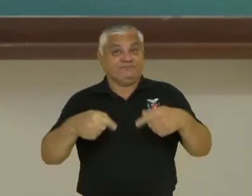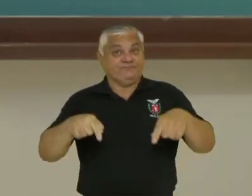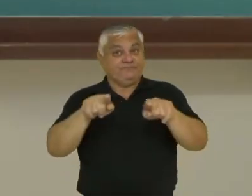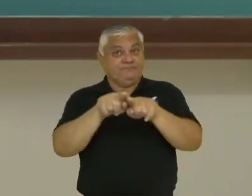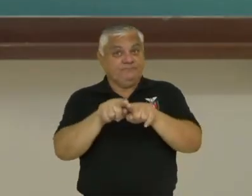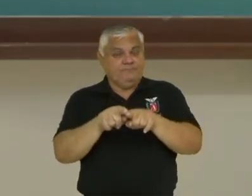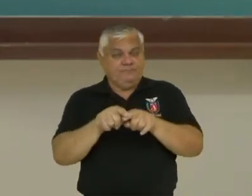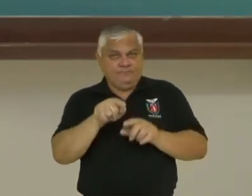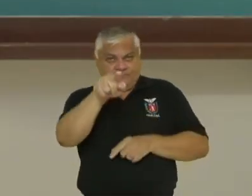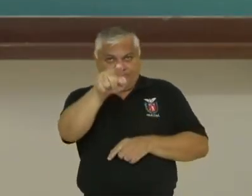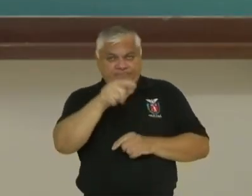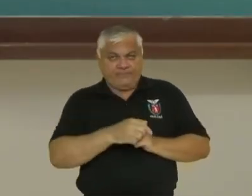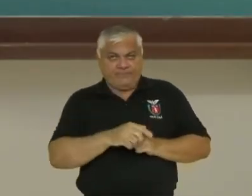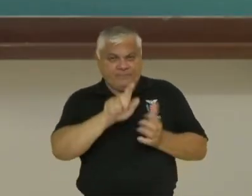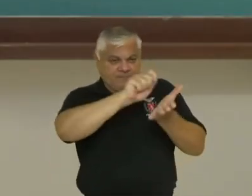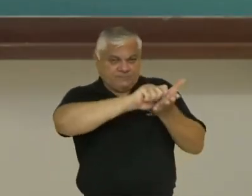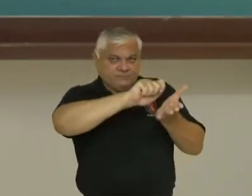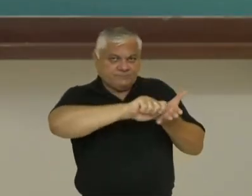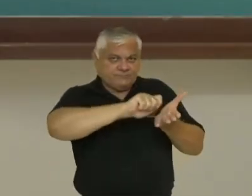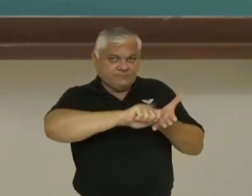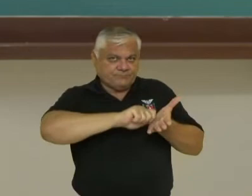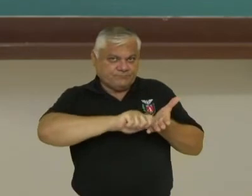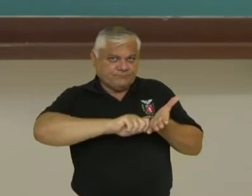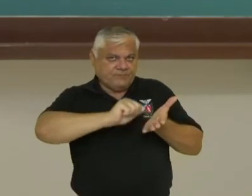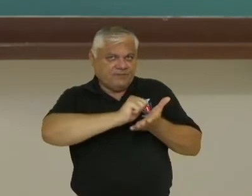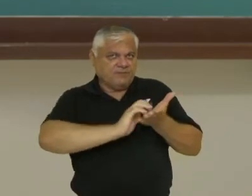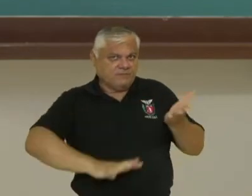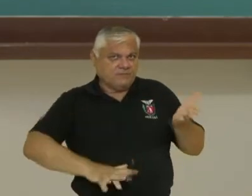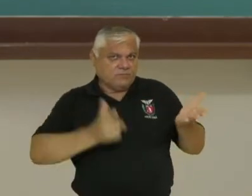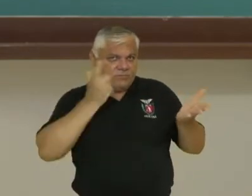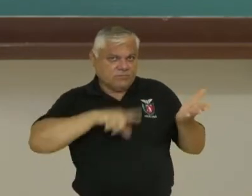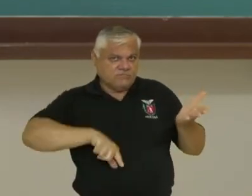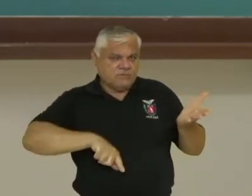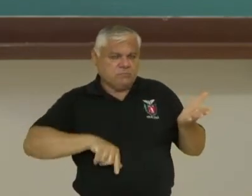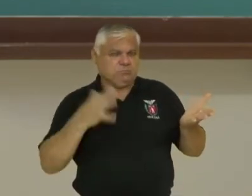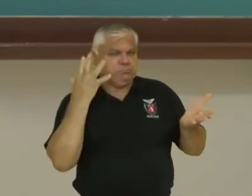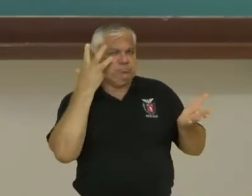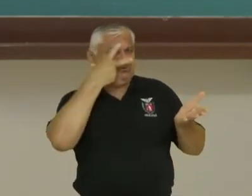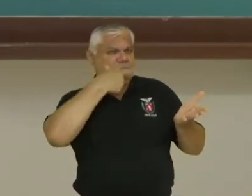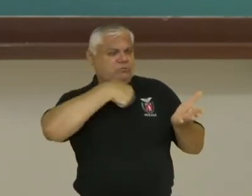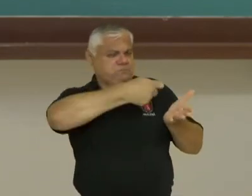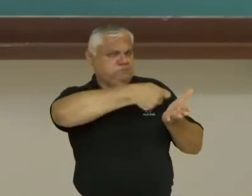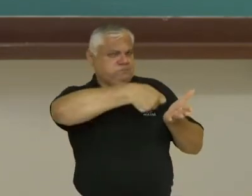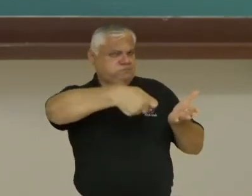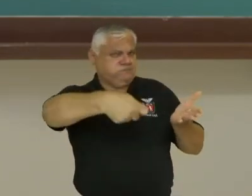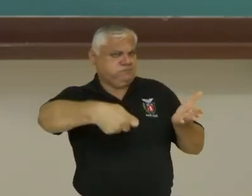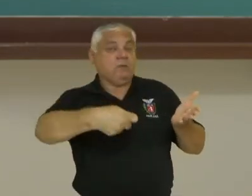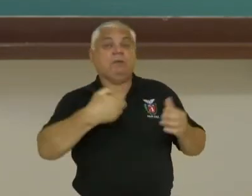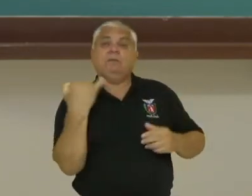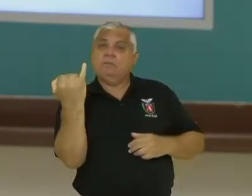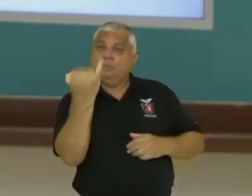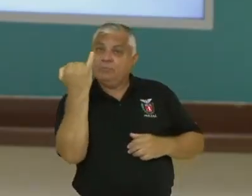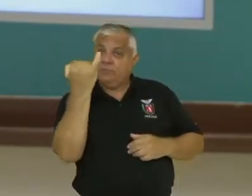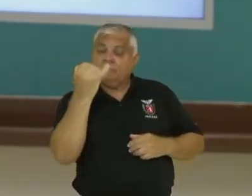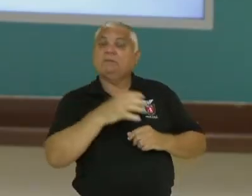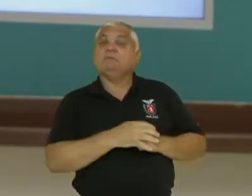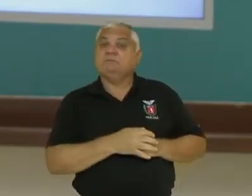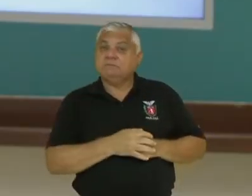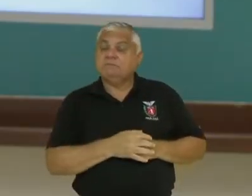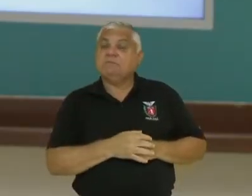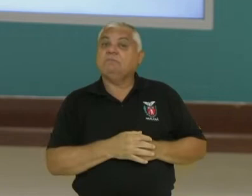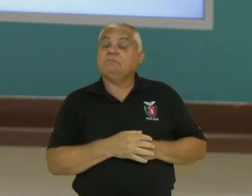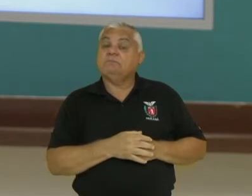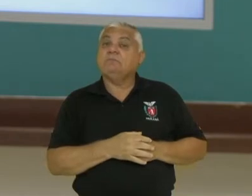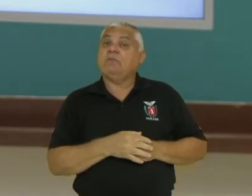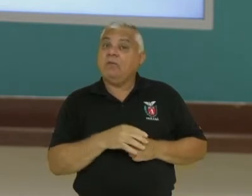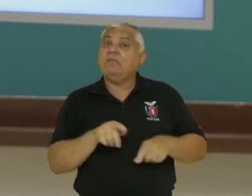Retornamos! E aí, você anotou no seu caderno essa atividade com a letra bem caprichada? É importante você copiar as atividades, porque